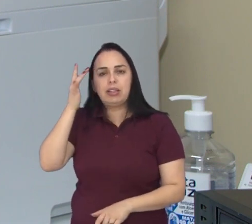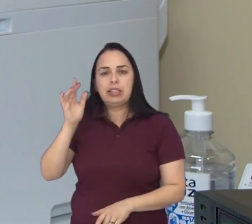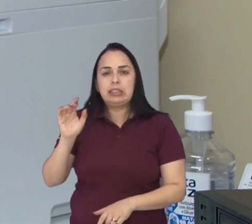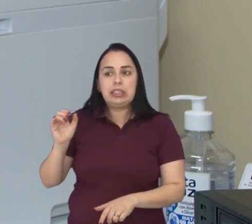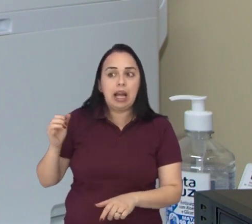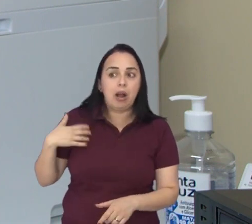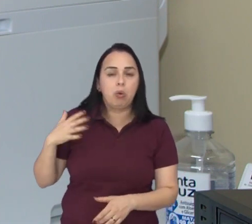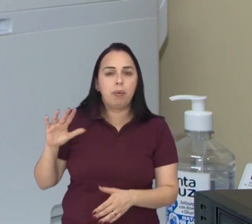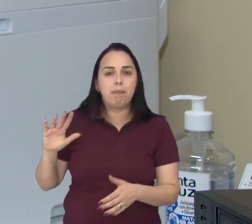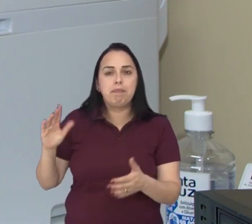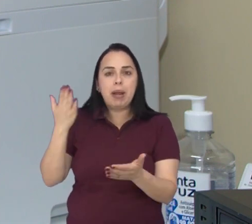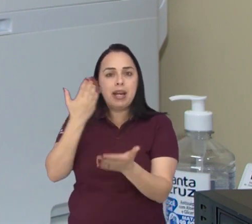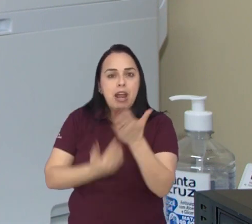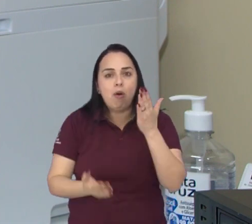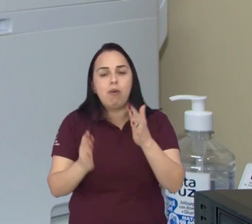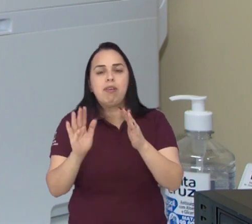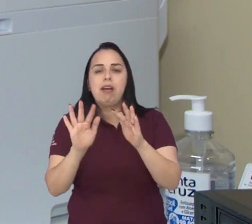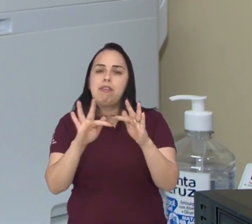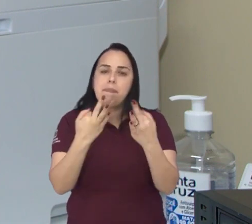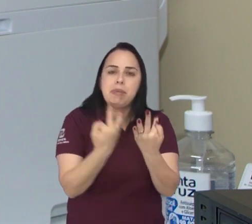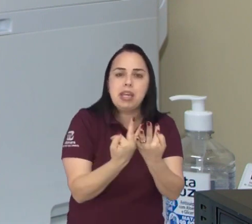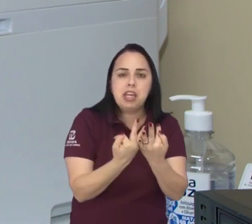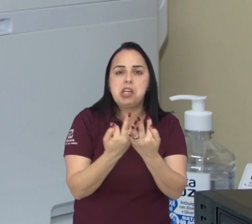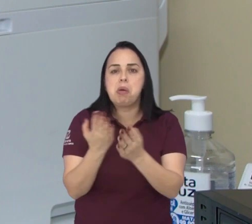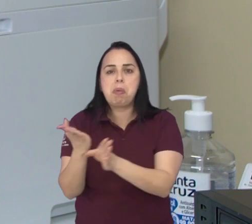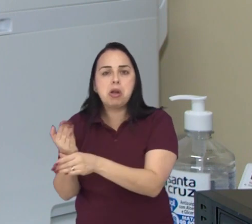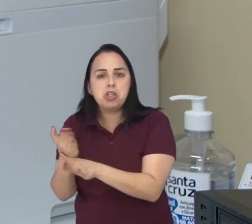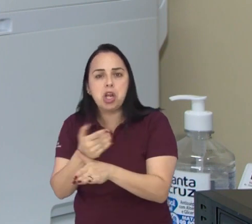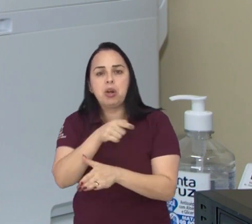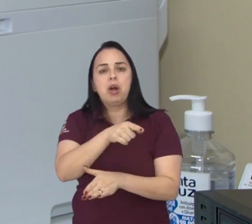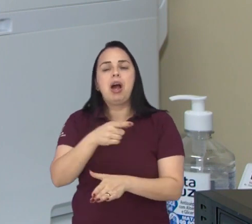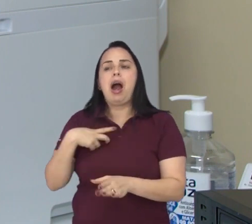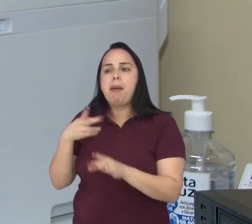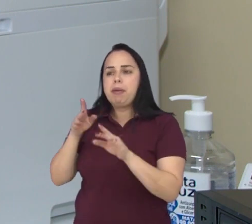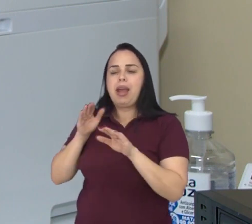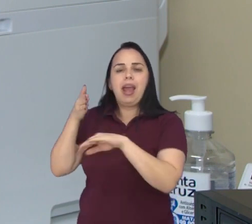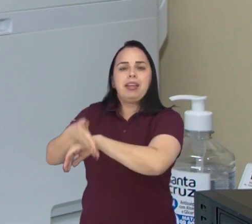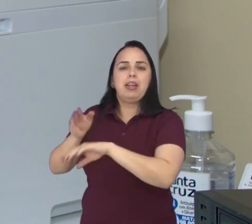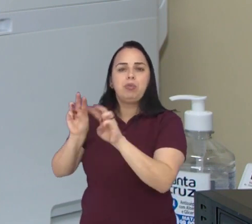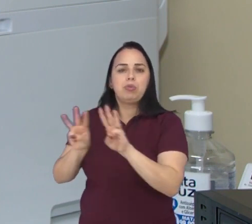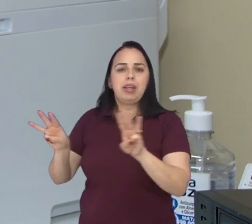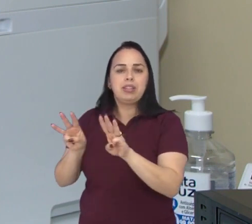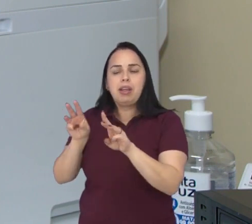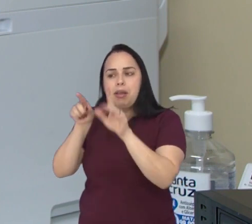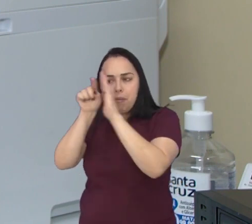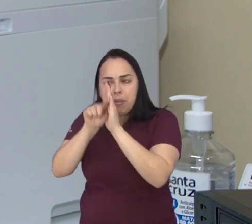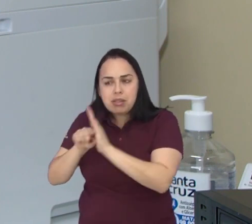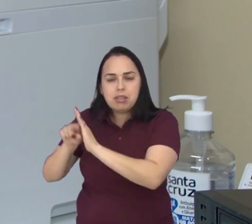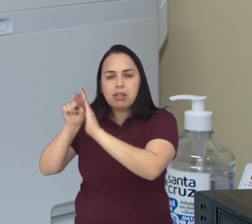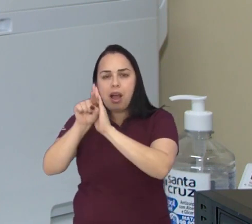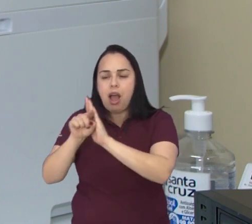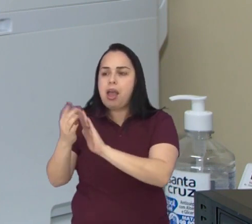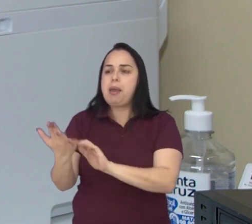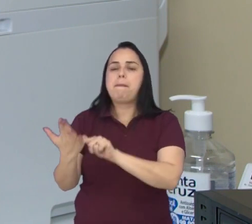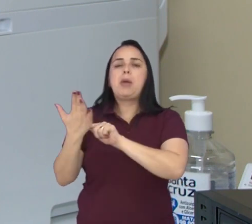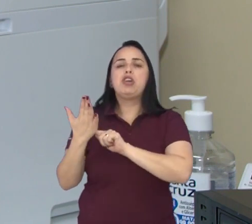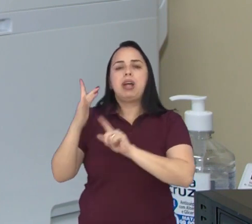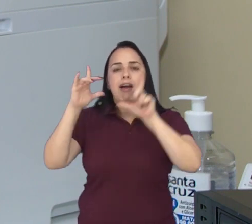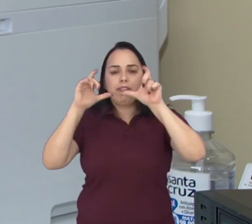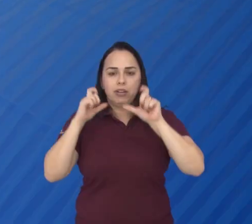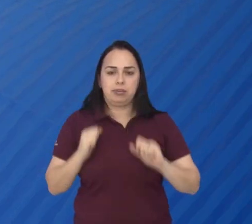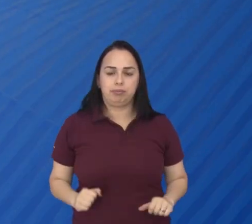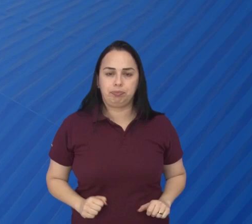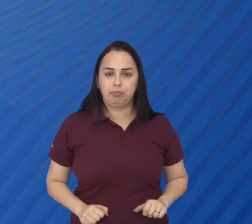aconteça algo assim, ele esteja internado sem documentação, a prefeitura, né, em si, né, o hospital, mostrar para a gente a foto